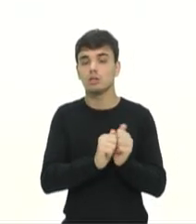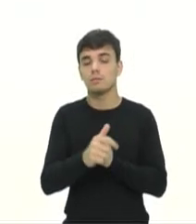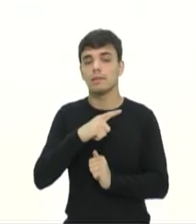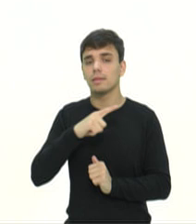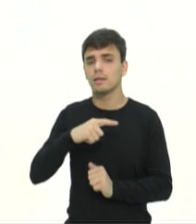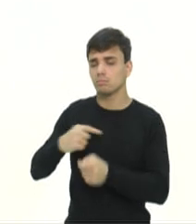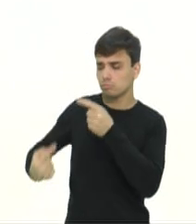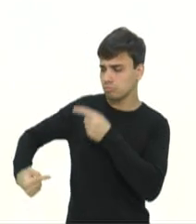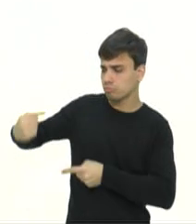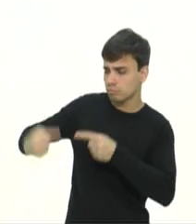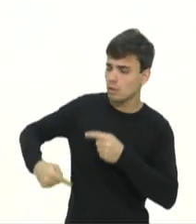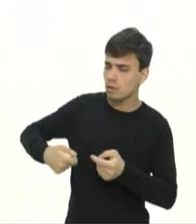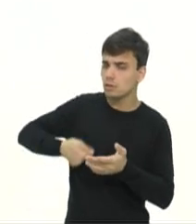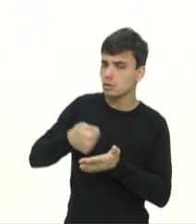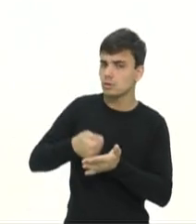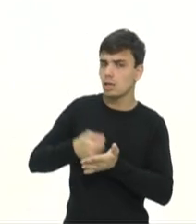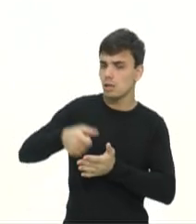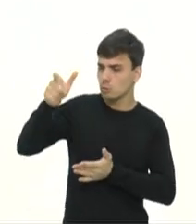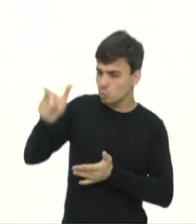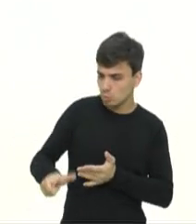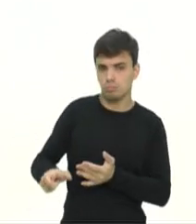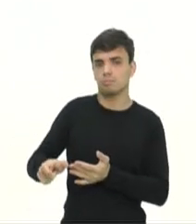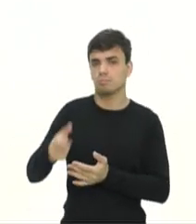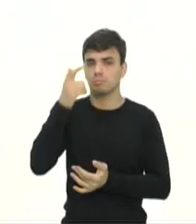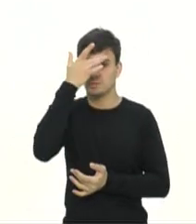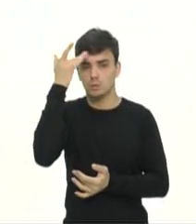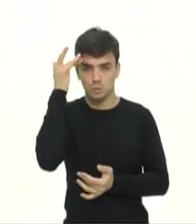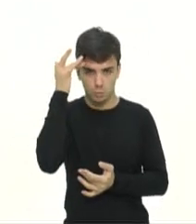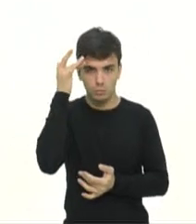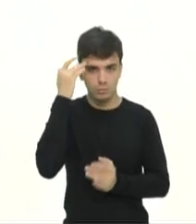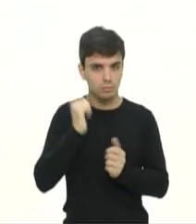exige bastante de seu praticante, quais